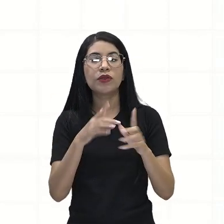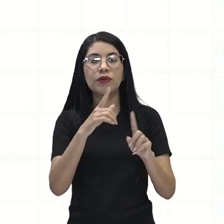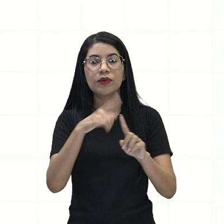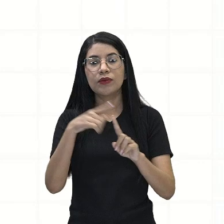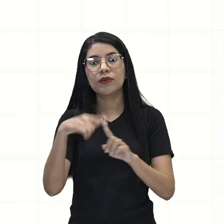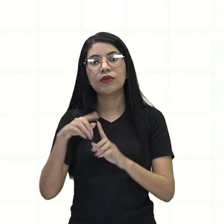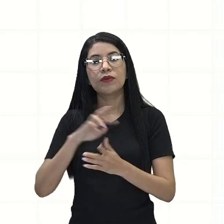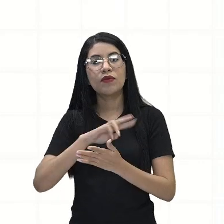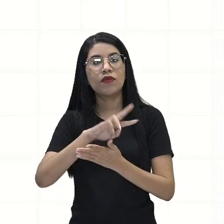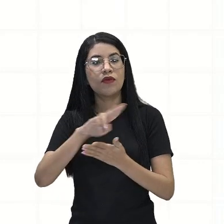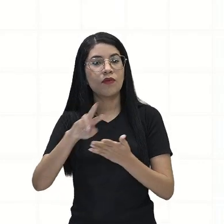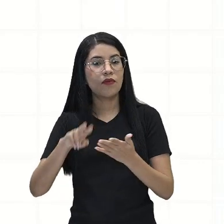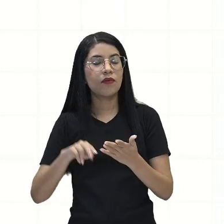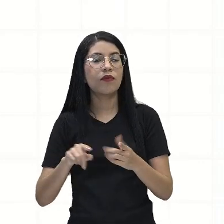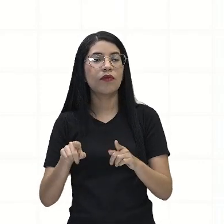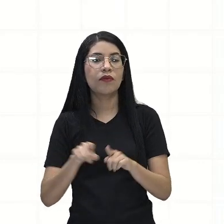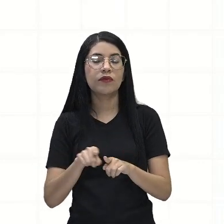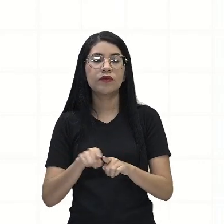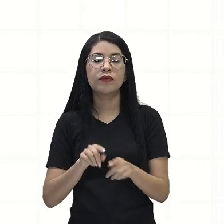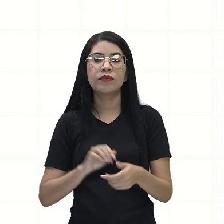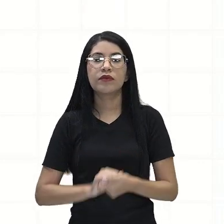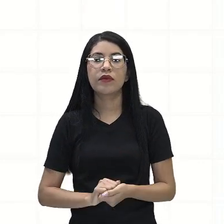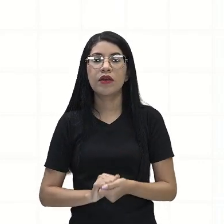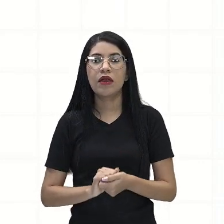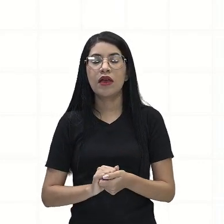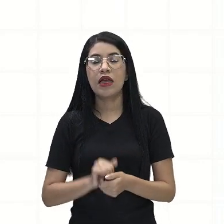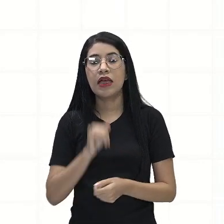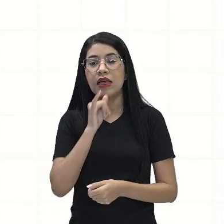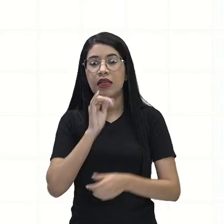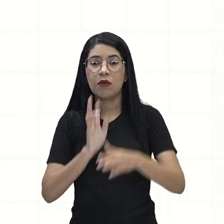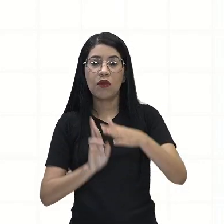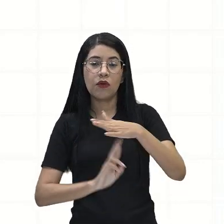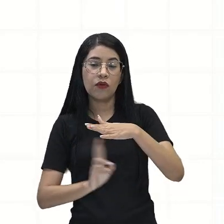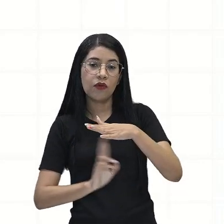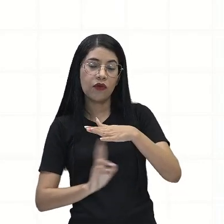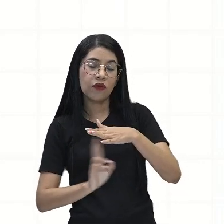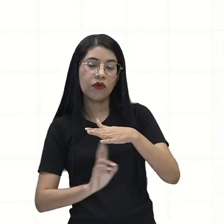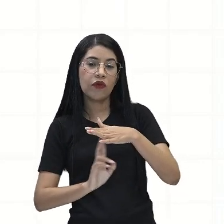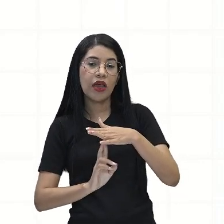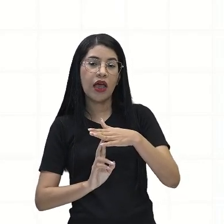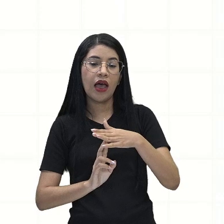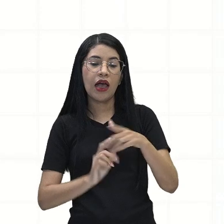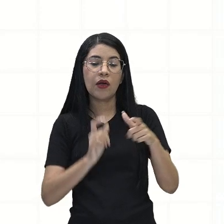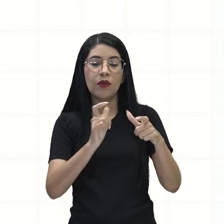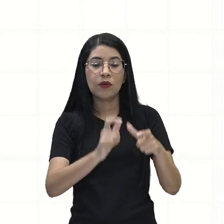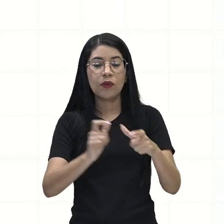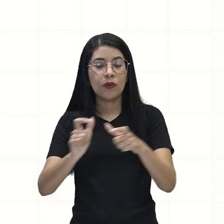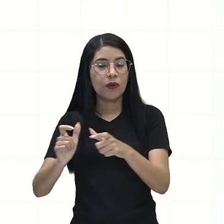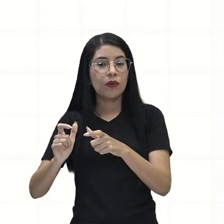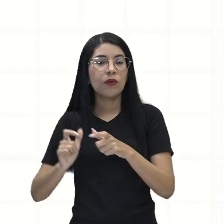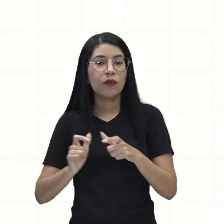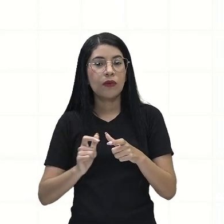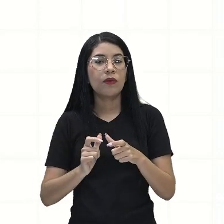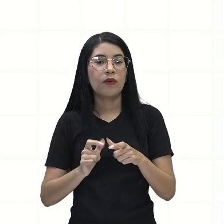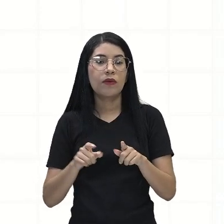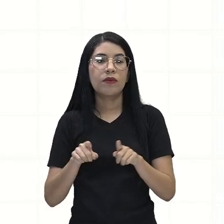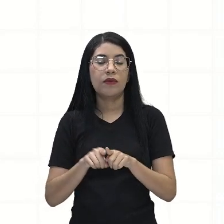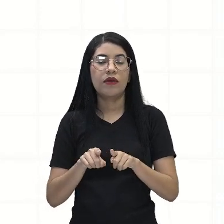o modal, né? Como as rodoviárias, onde que elas estão concentradas, né? A gente